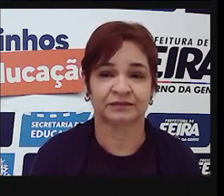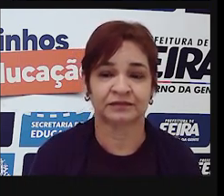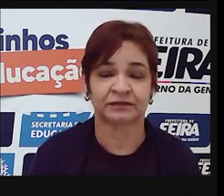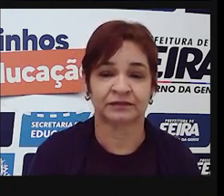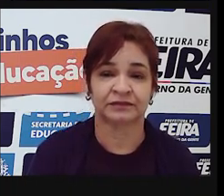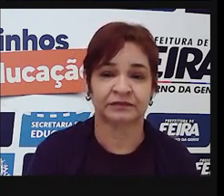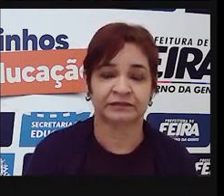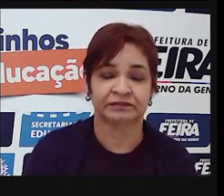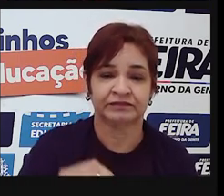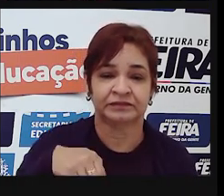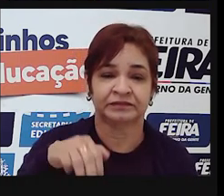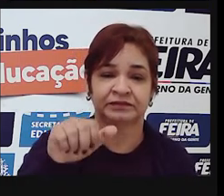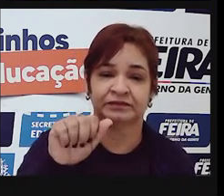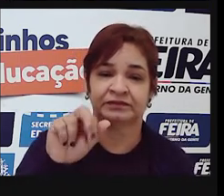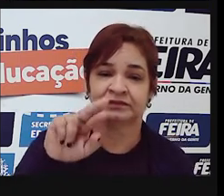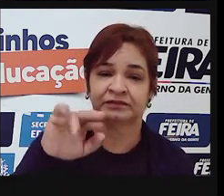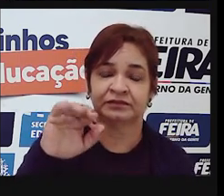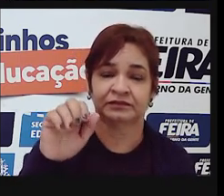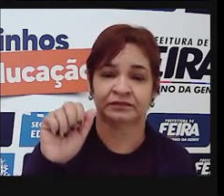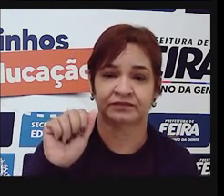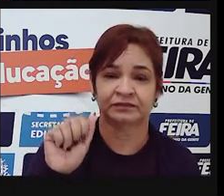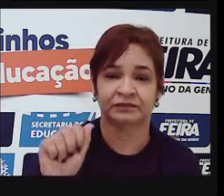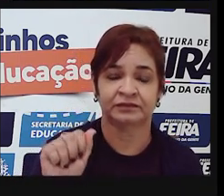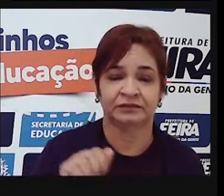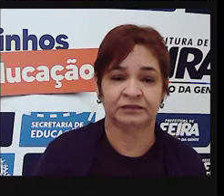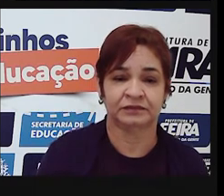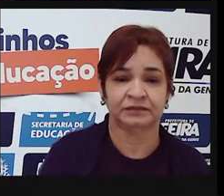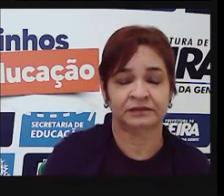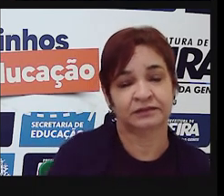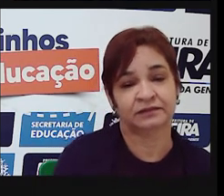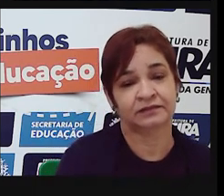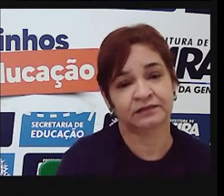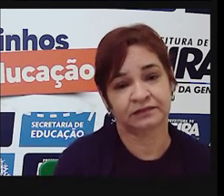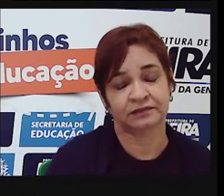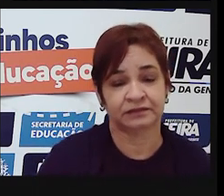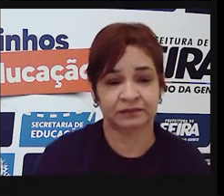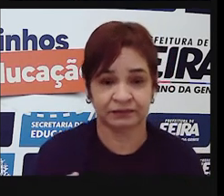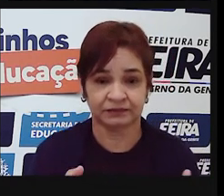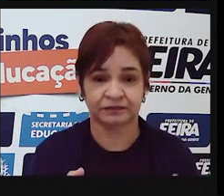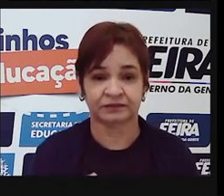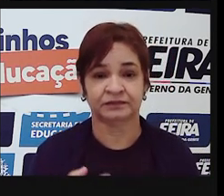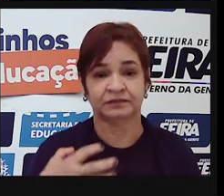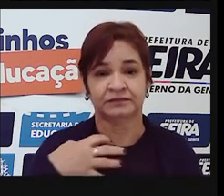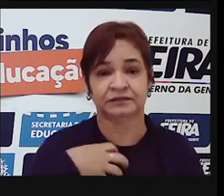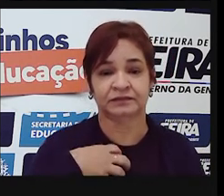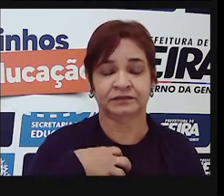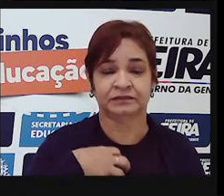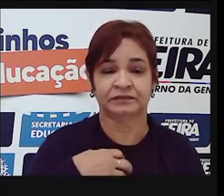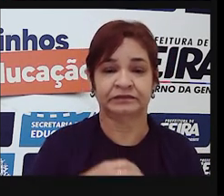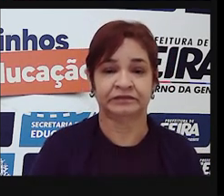Maria Bethânia, nascida em Santo Amaro, na Bahia, em